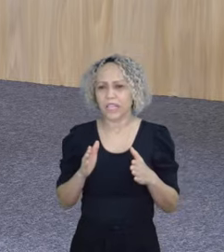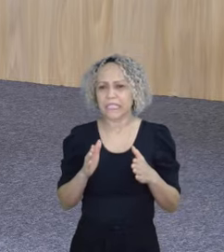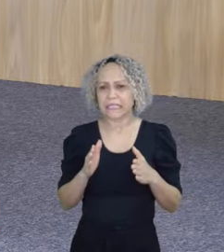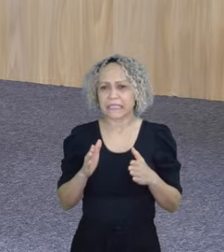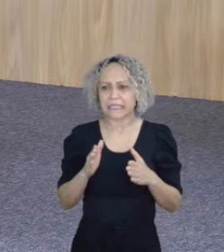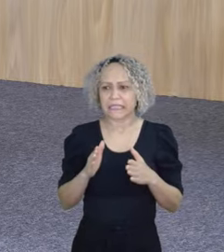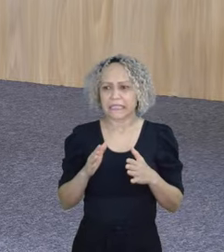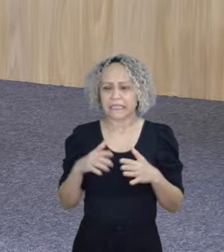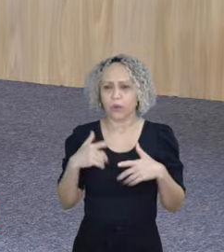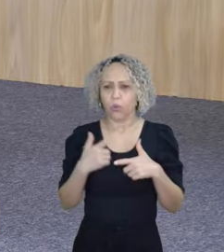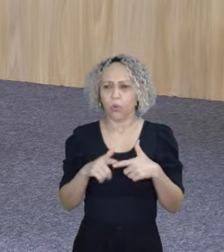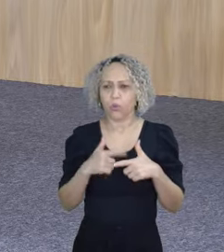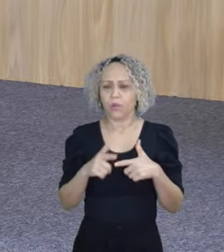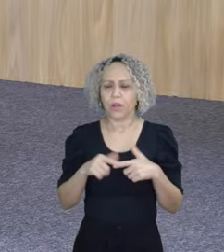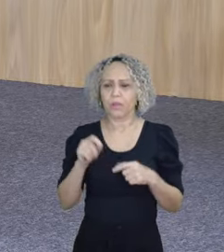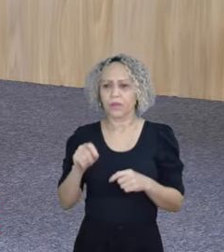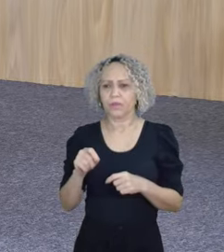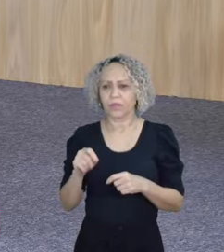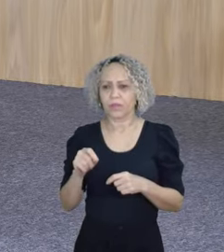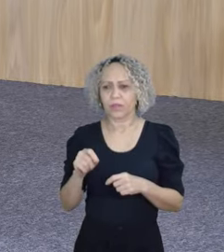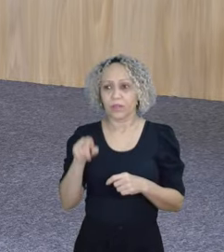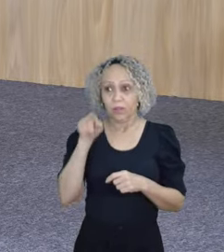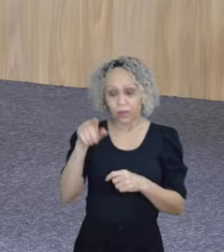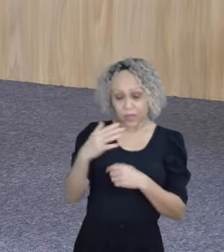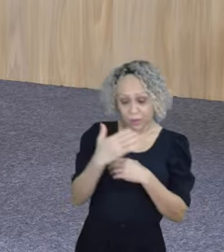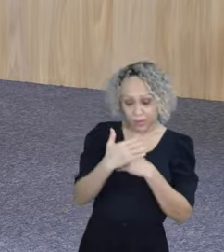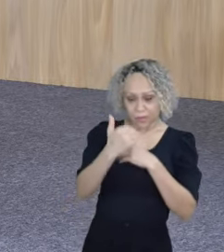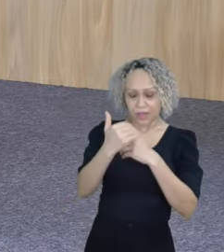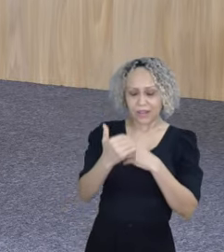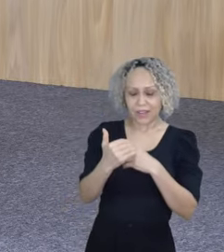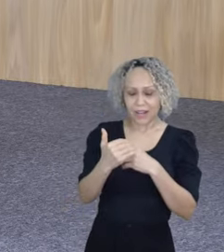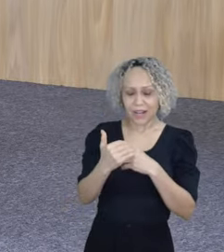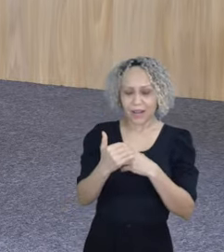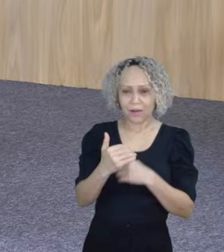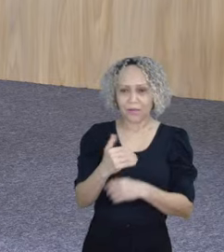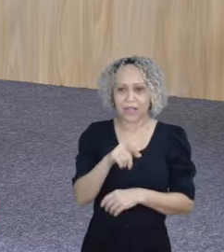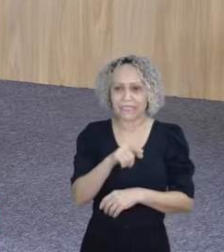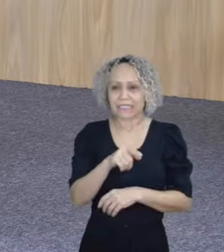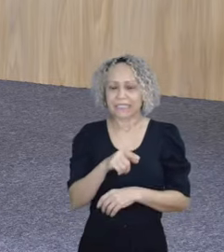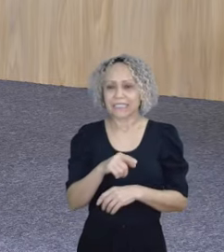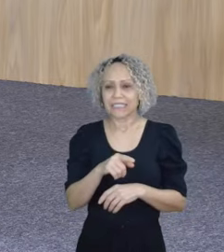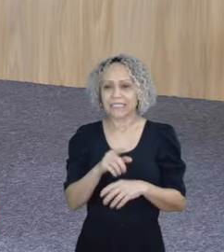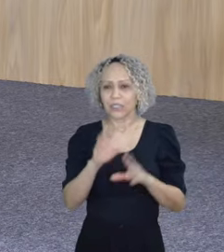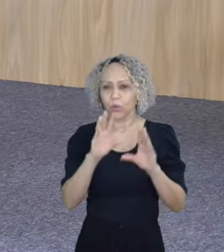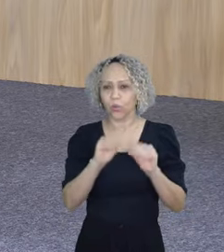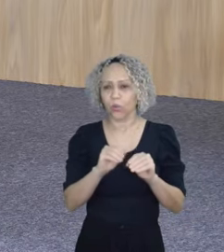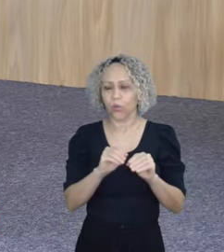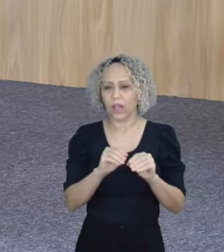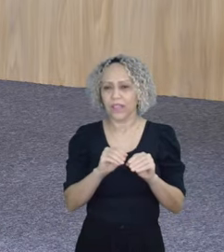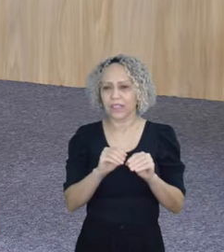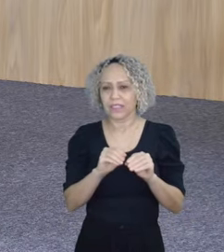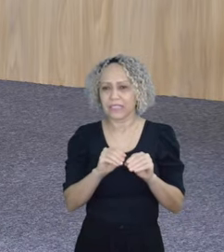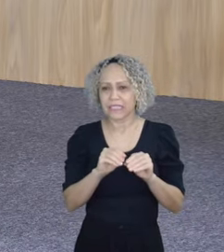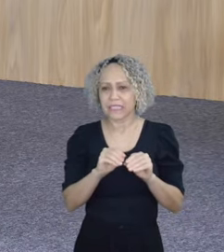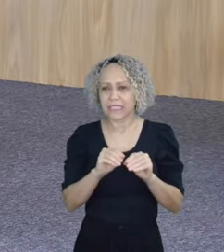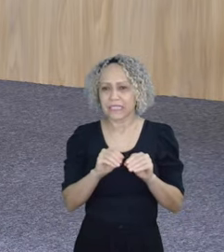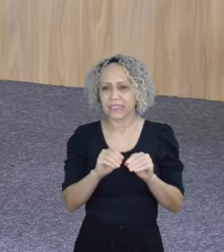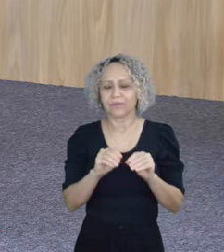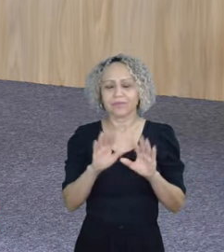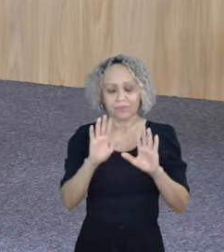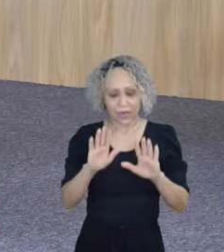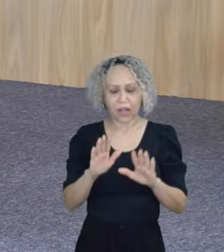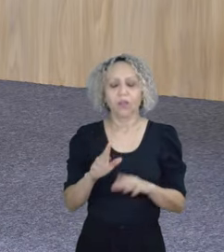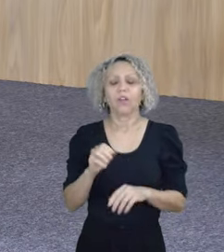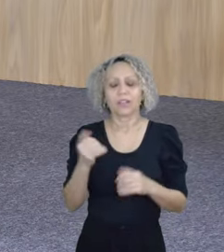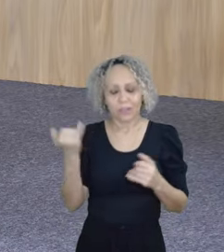quando você vai me chamar e aí fica mudo pra mim aqui, aí eu perco sempre o comecinho. Mas tô te